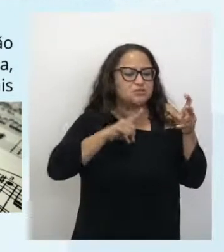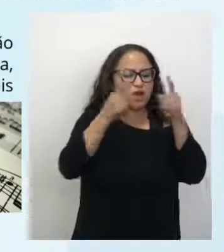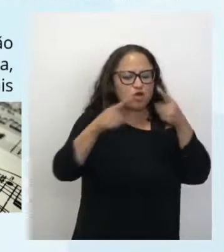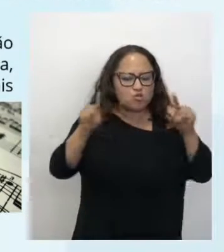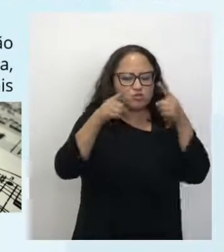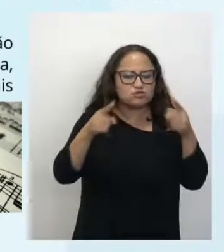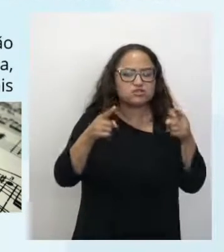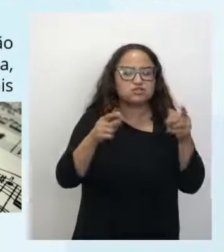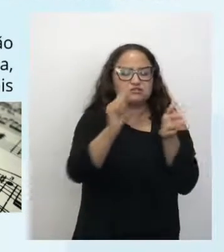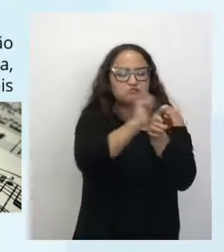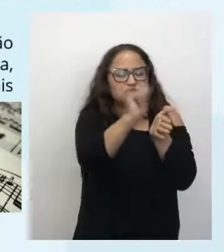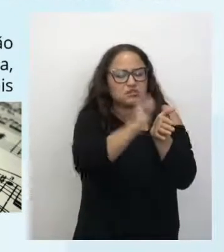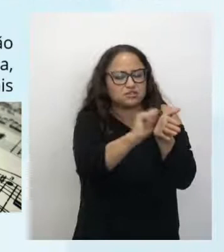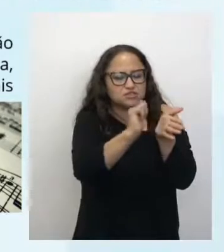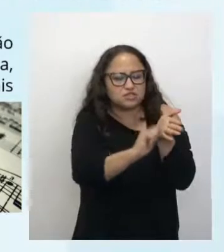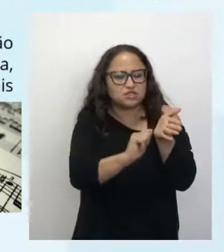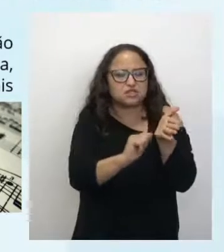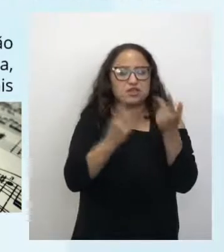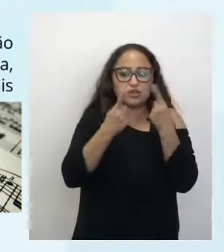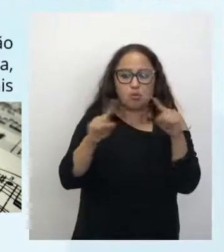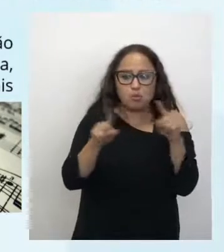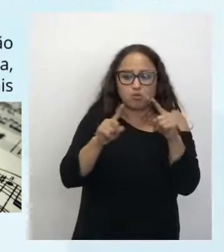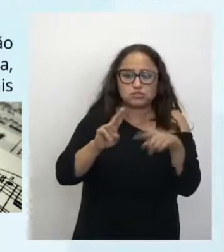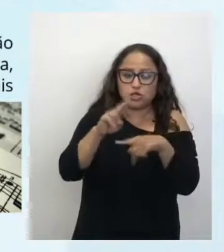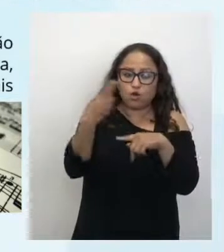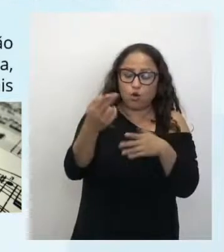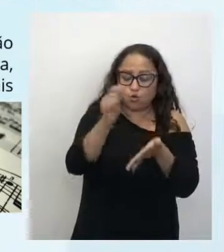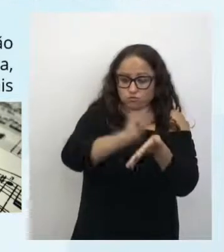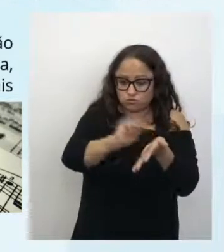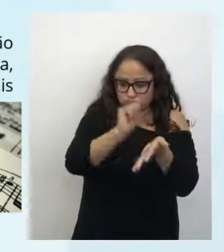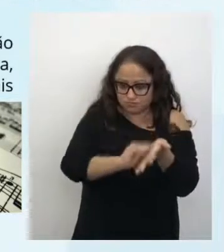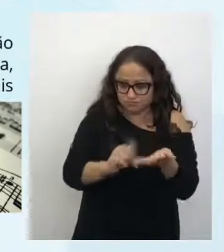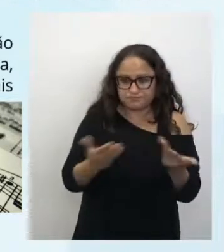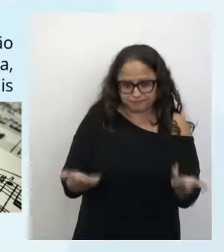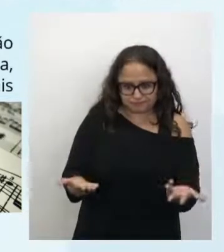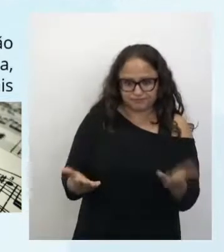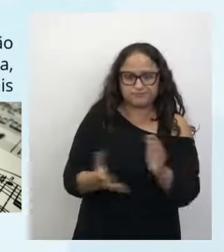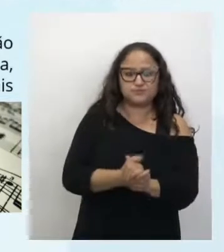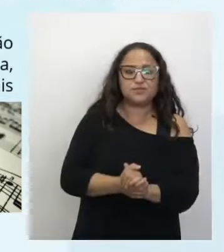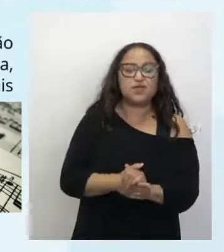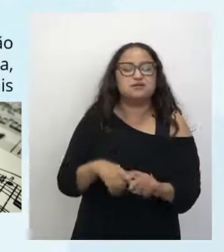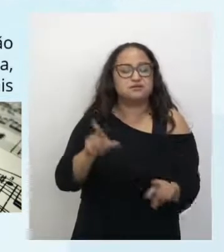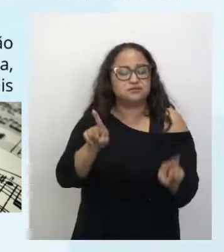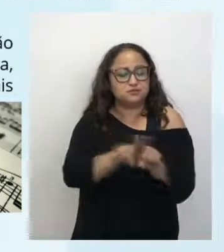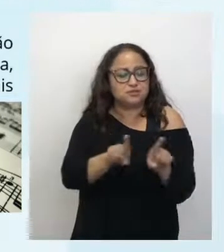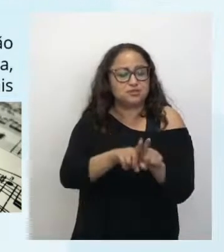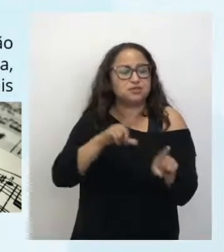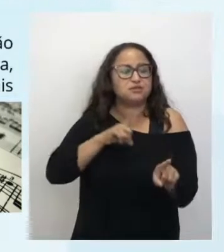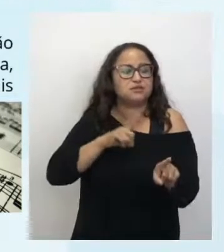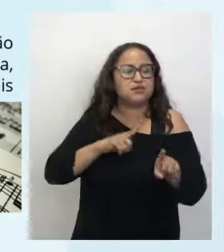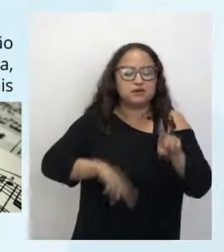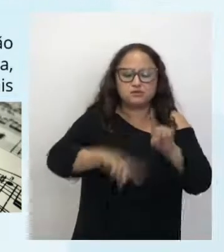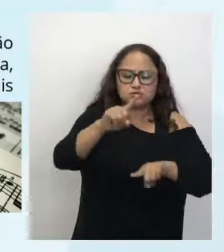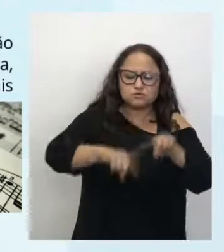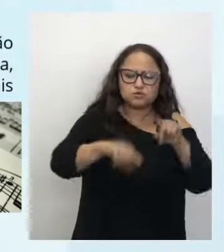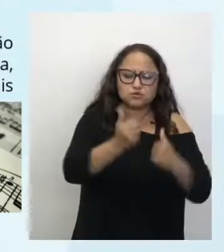de escrita ou, no caso, né, esse sistema de notação musical, tá? E nós temos também a materialidade e